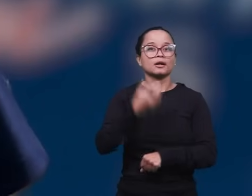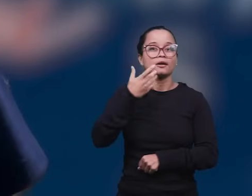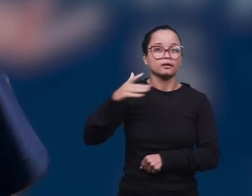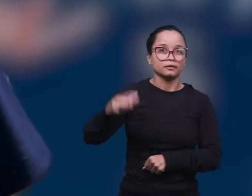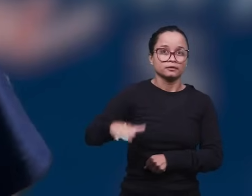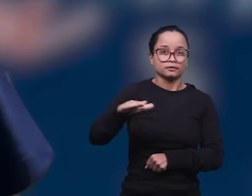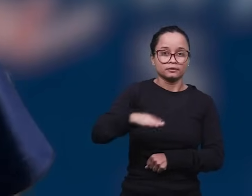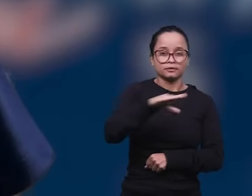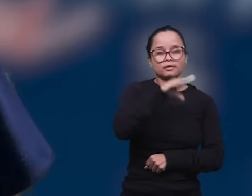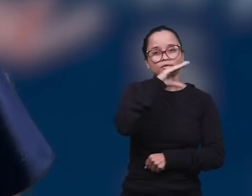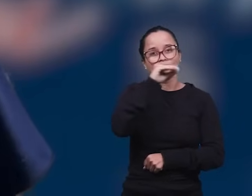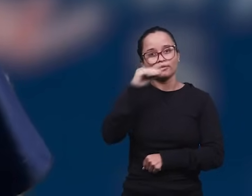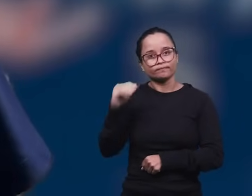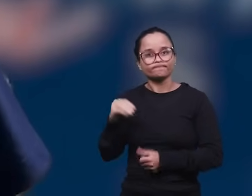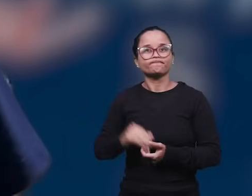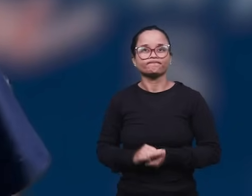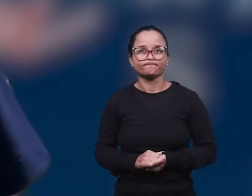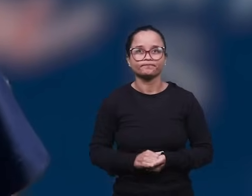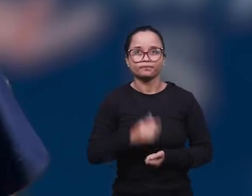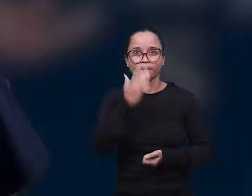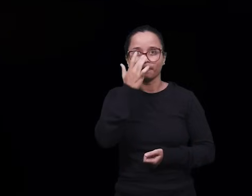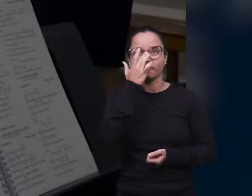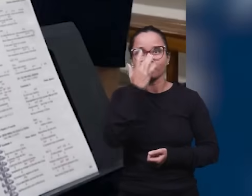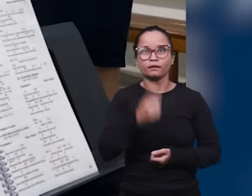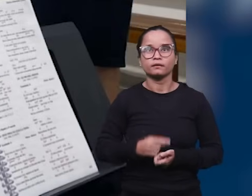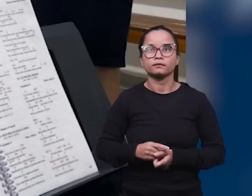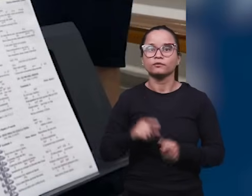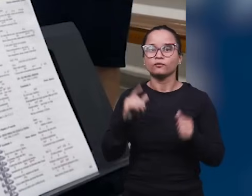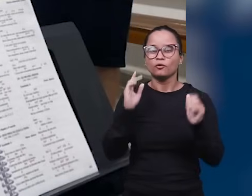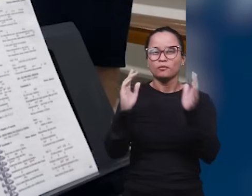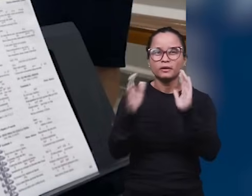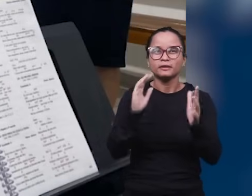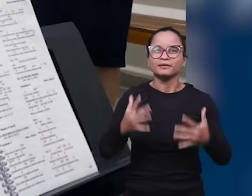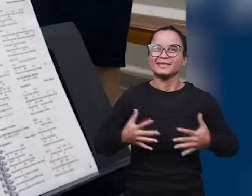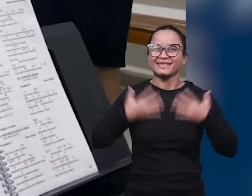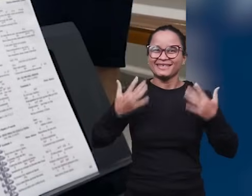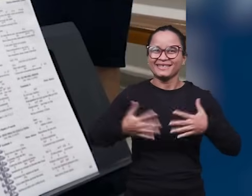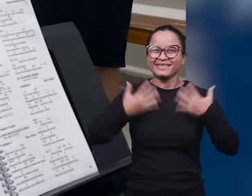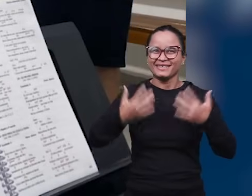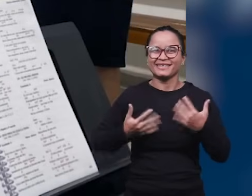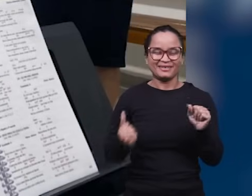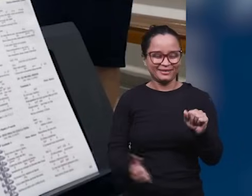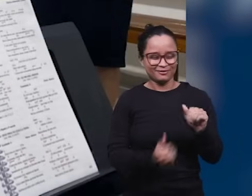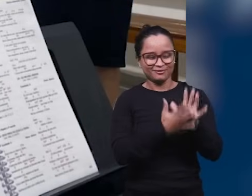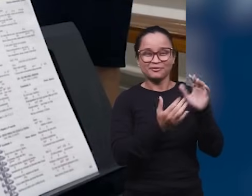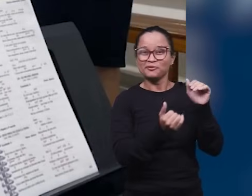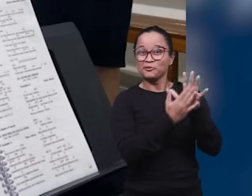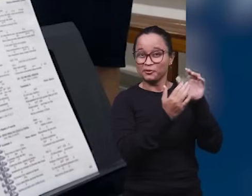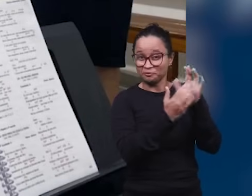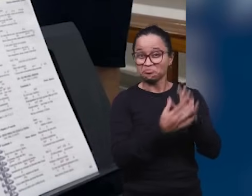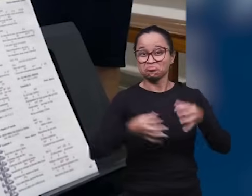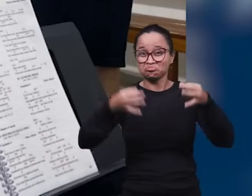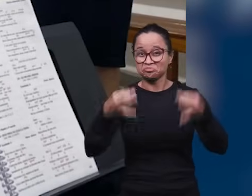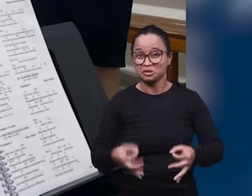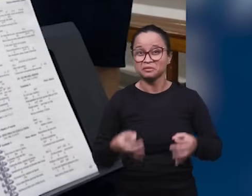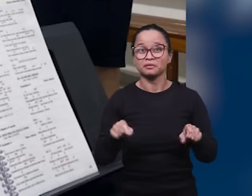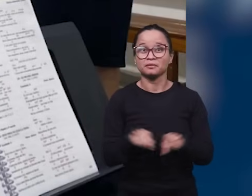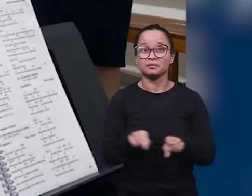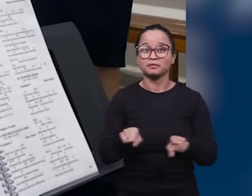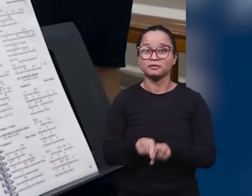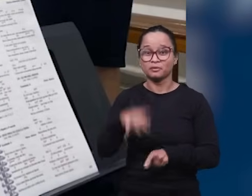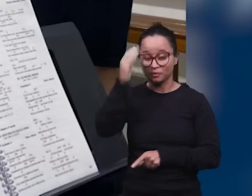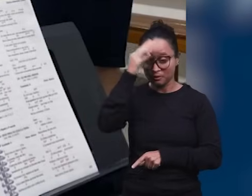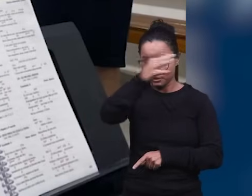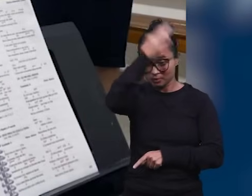o Seminário de Crianças Intermediárias e Adolescentes. Foi um momento de muita alegria, de muito louvor e, com certeza,